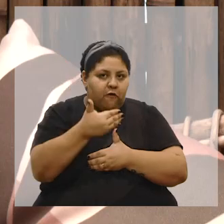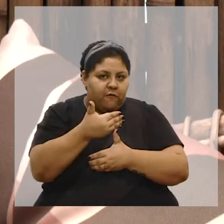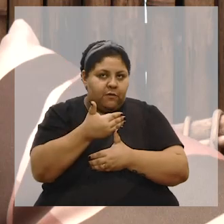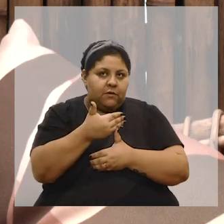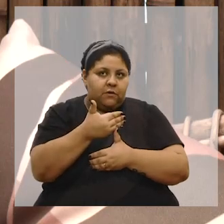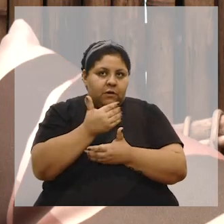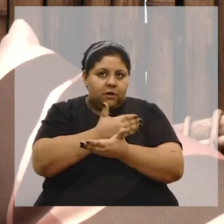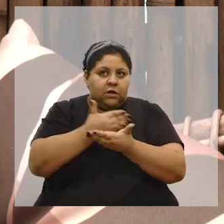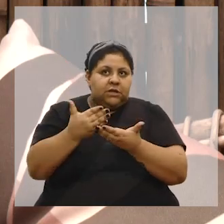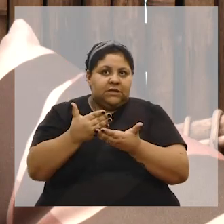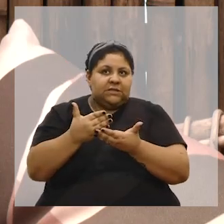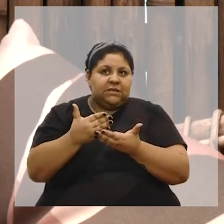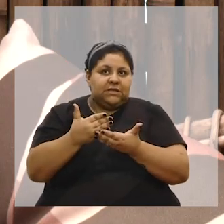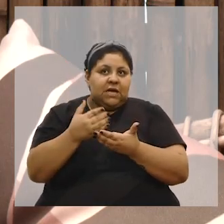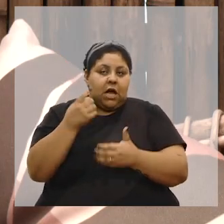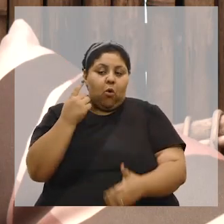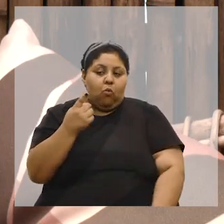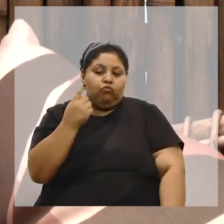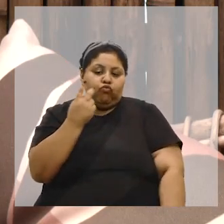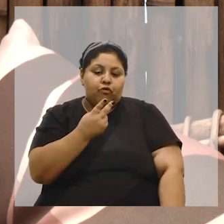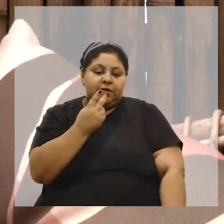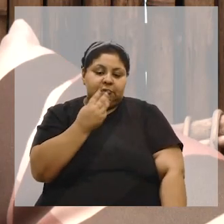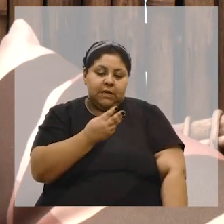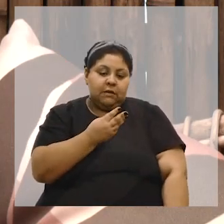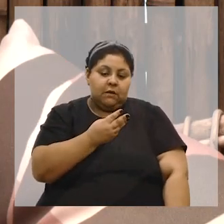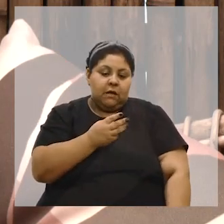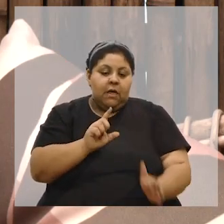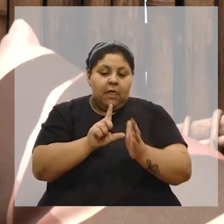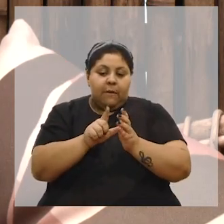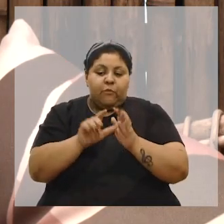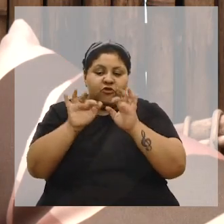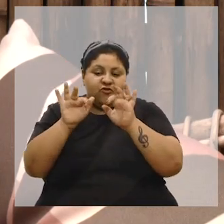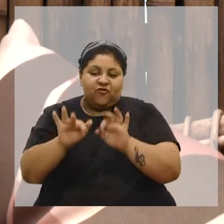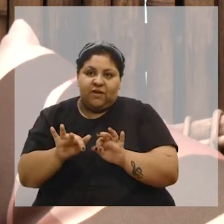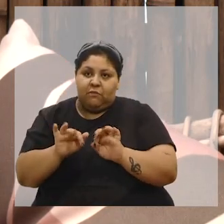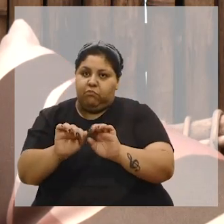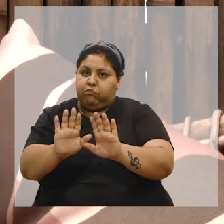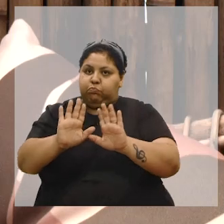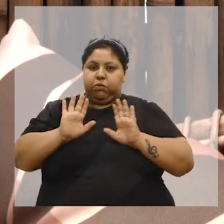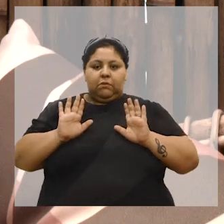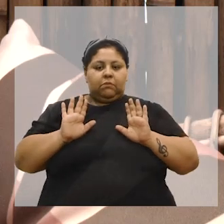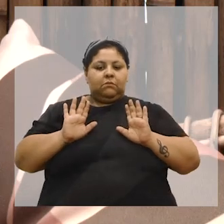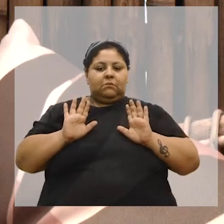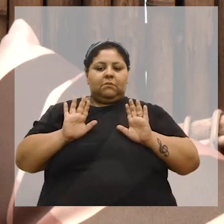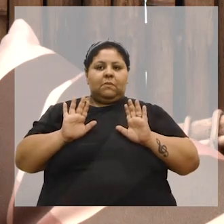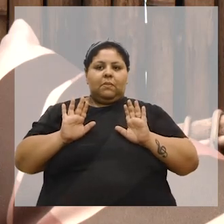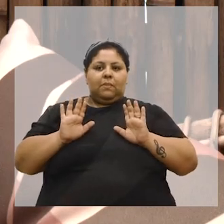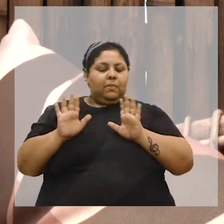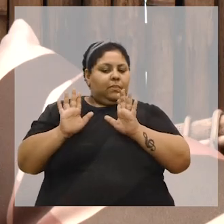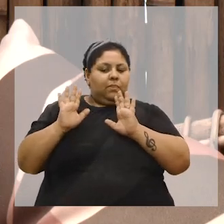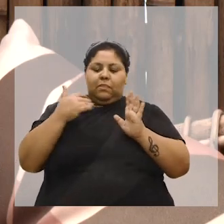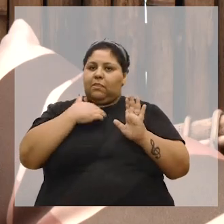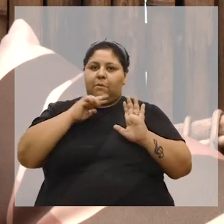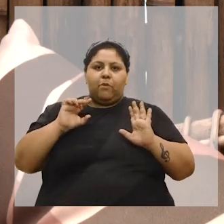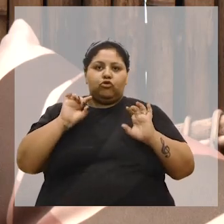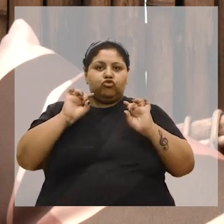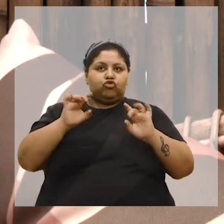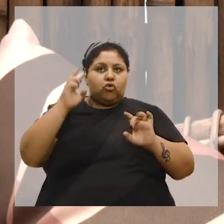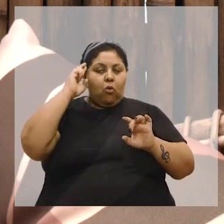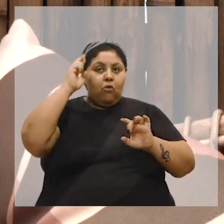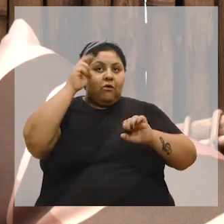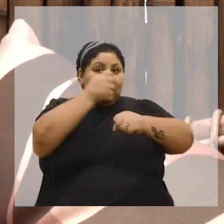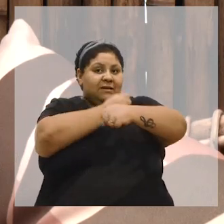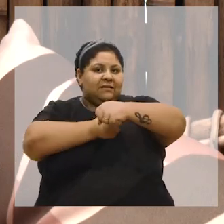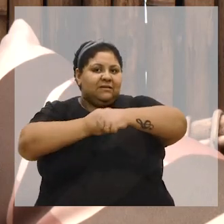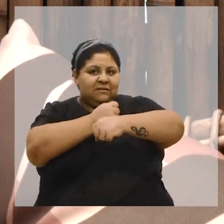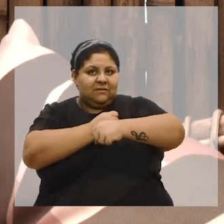prova. Quando inicia a contagem, que acaba a prova, ninguém mais pode tocar no prato. Somente os chefes, a